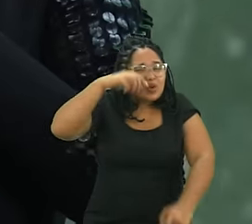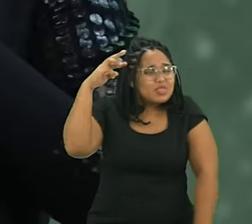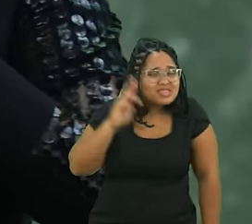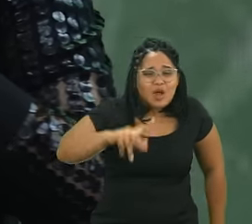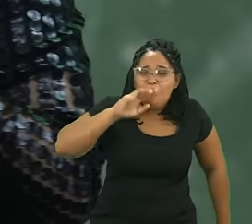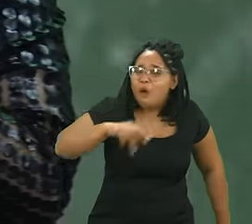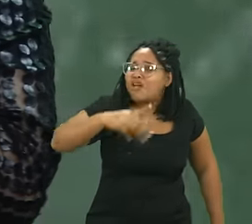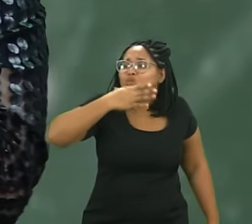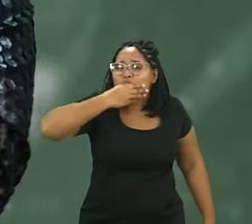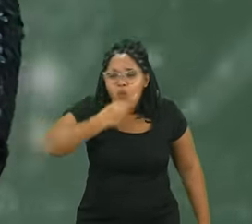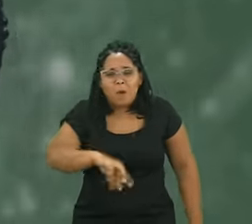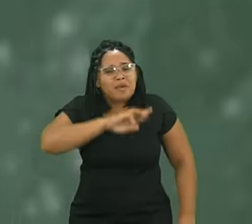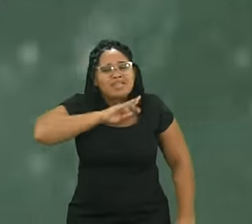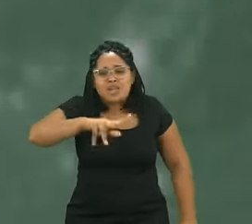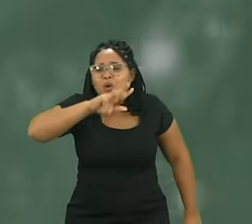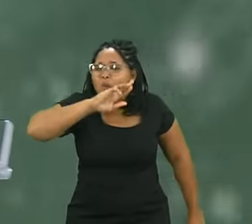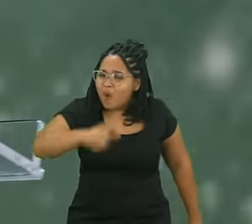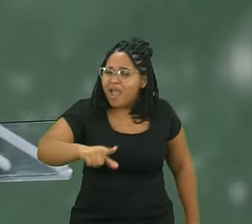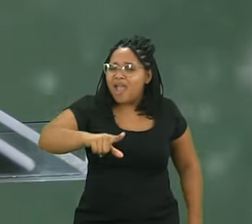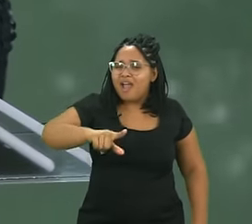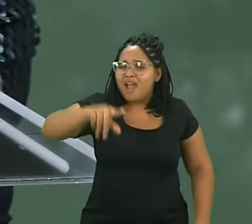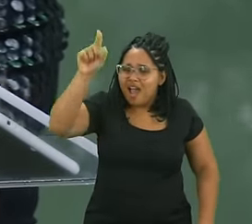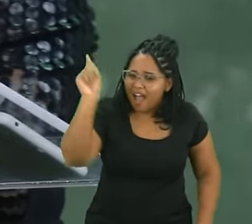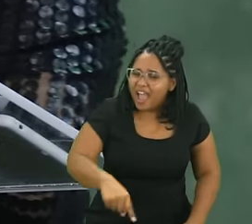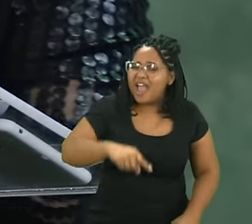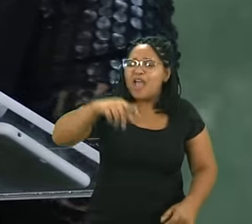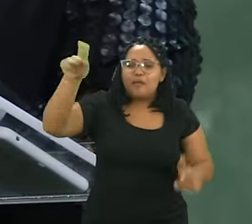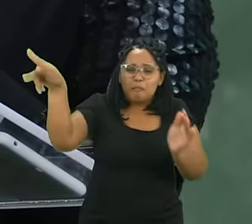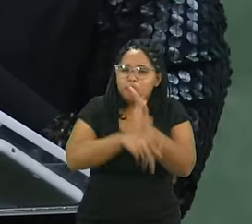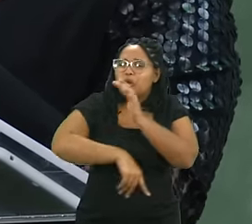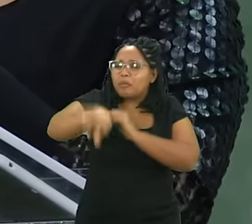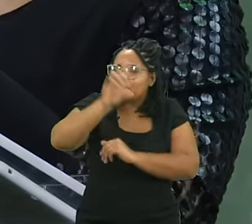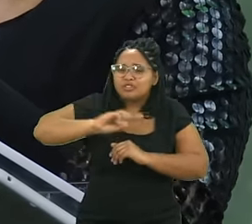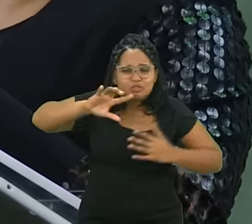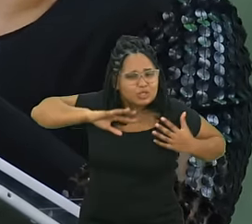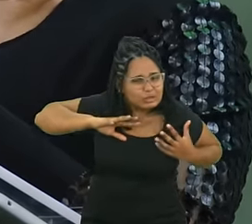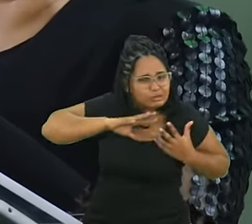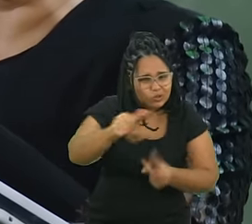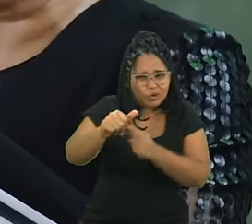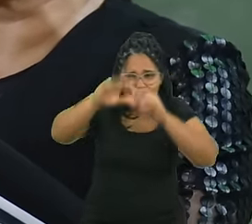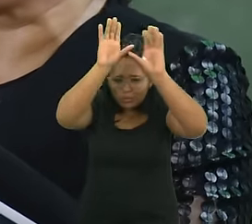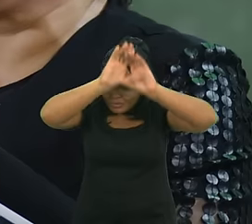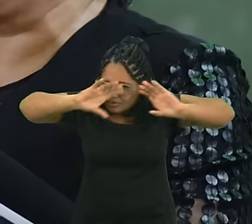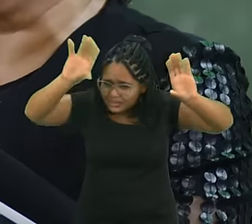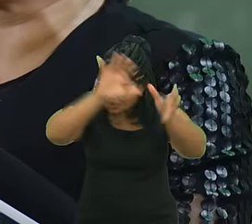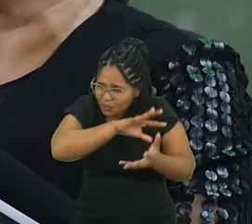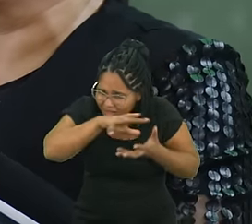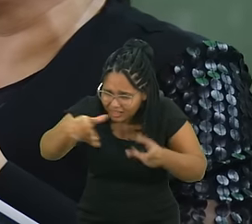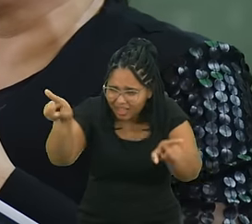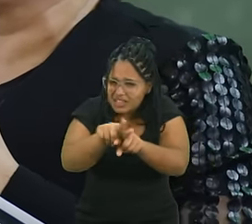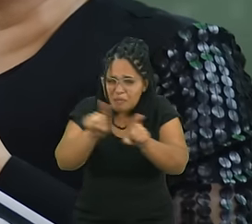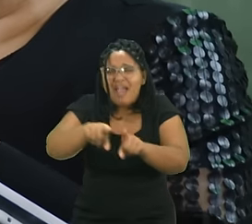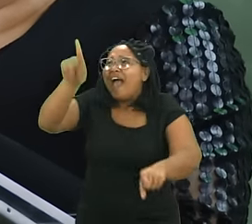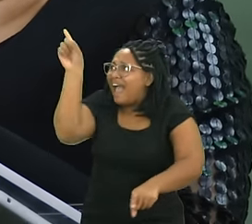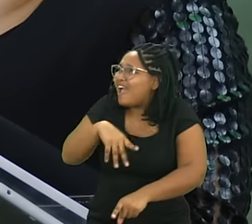vem do homem, a última palavra vem do nosso Deus poderoso, Criador dos céus e da terra. É este Deus que eu